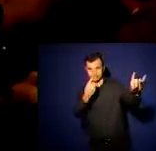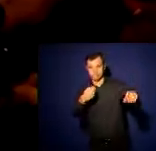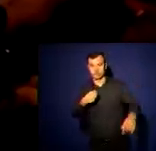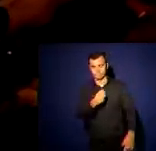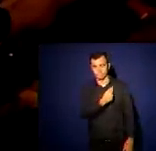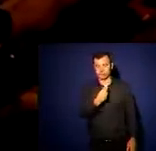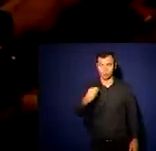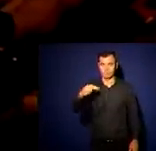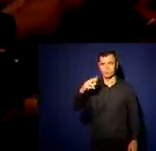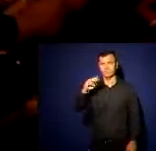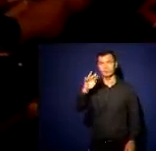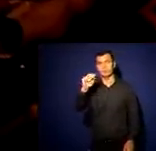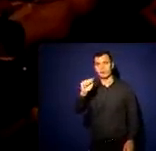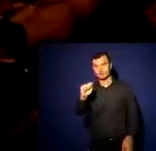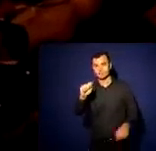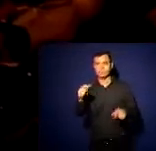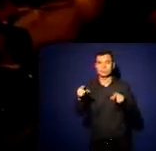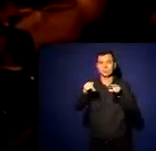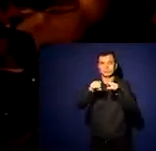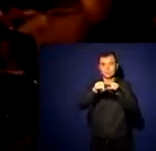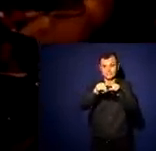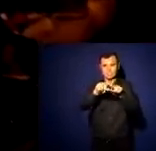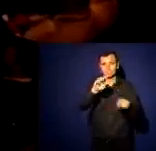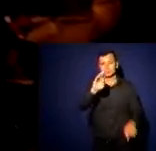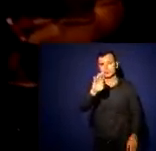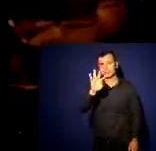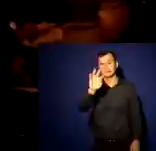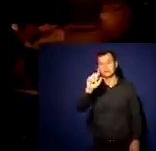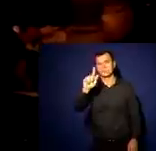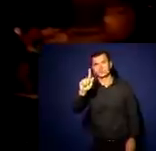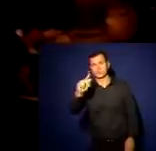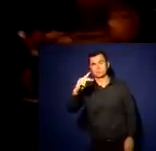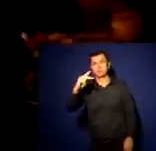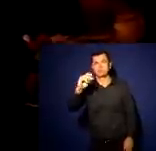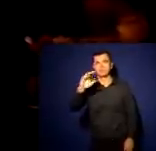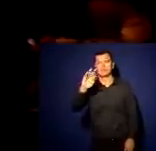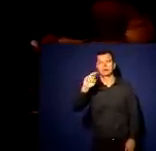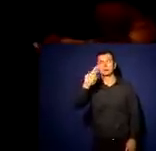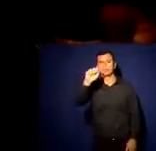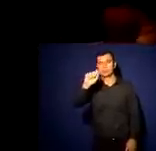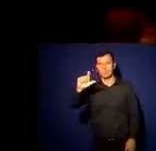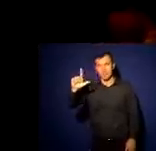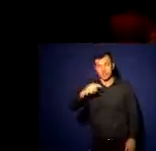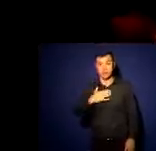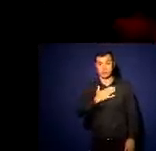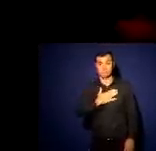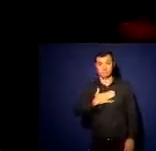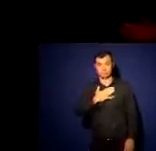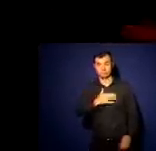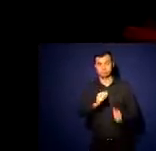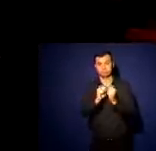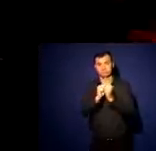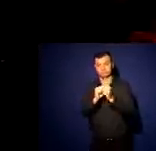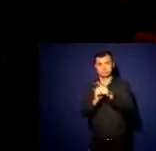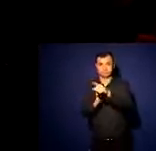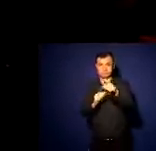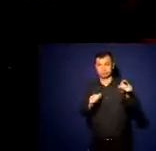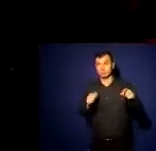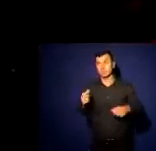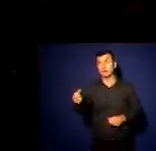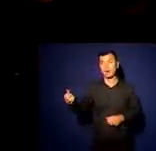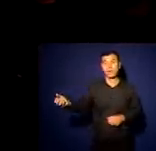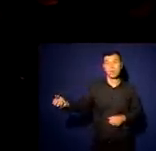sou sócia do BTG pactual e É uma honra tá aqui com vocês novamente nosso próximo painel é o novo governo